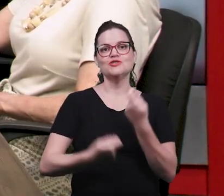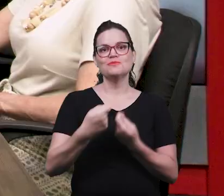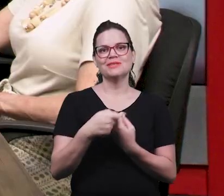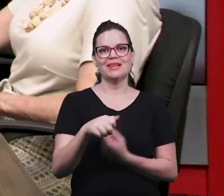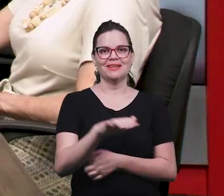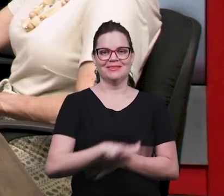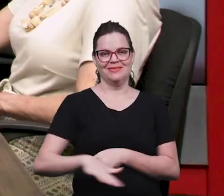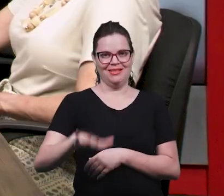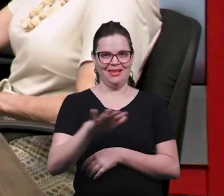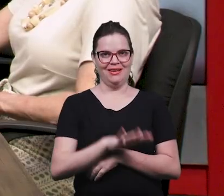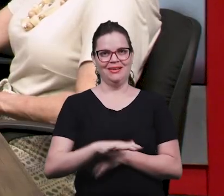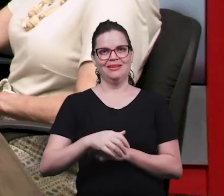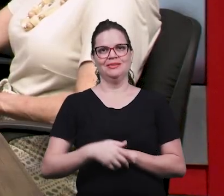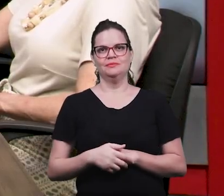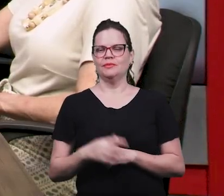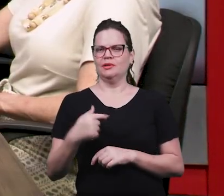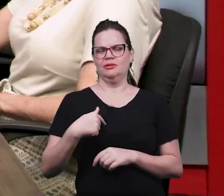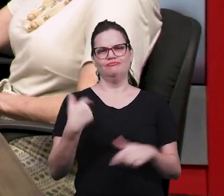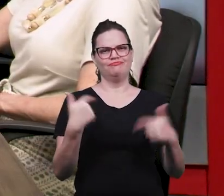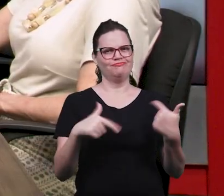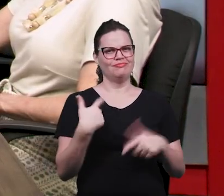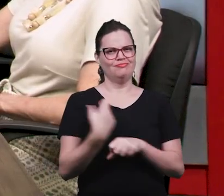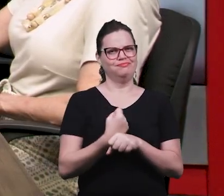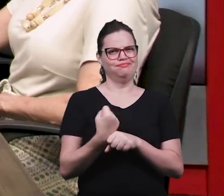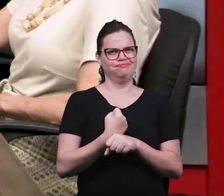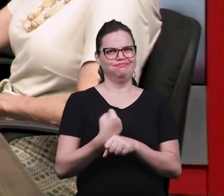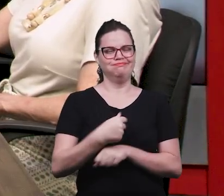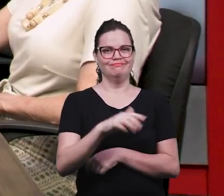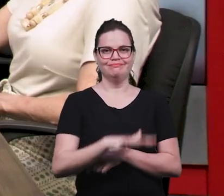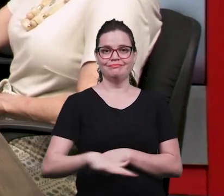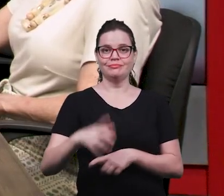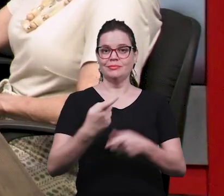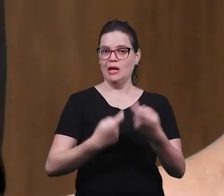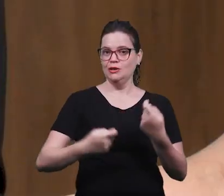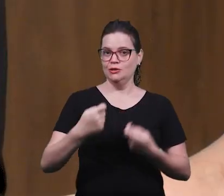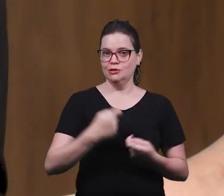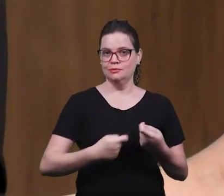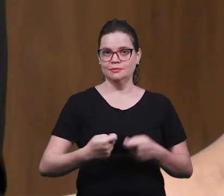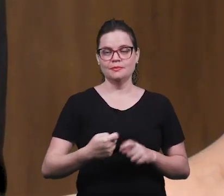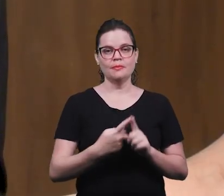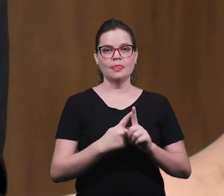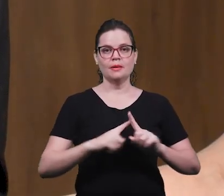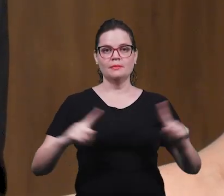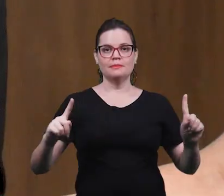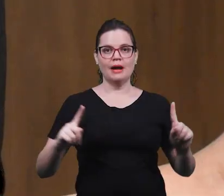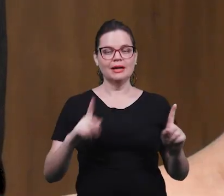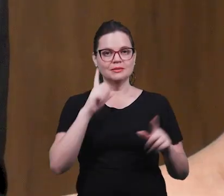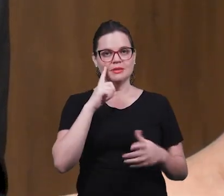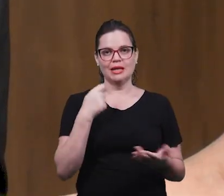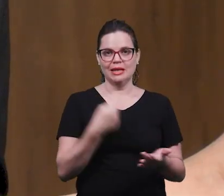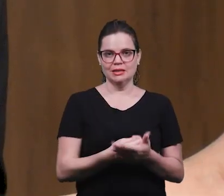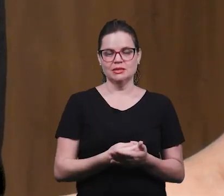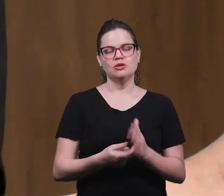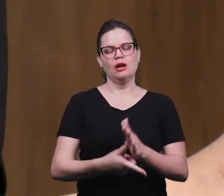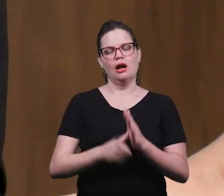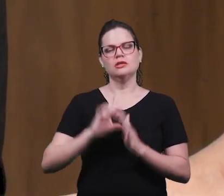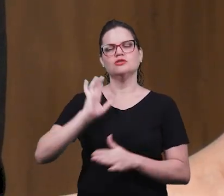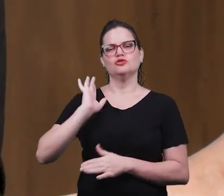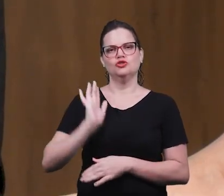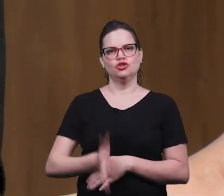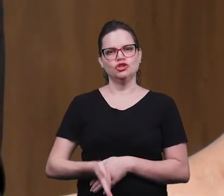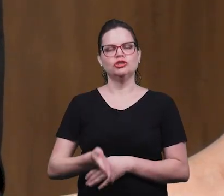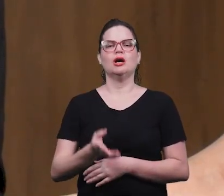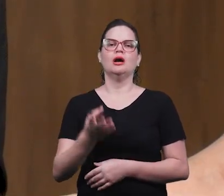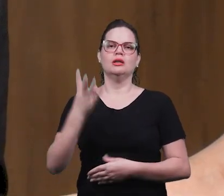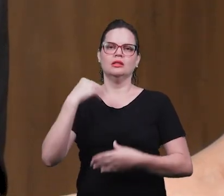militar, eu fiz a área de administração, trabalhei muitos anos nessa área, mas assim, para fazer essa escolha, eu já estava na igreja,